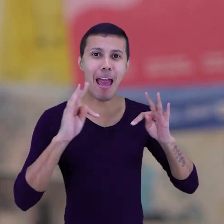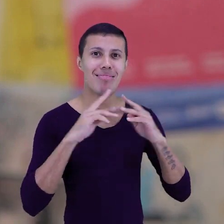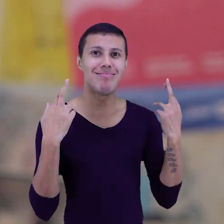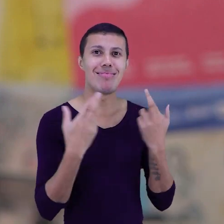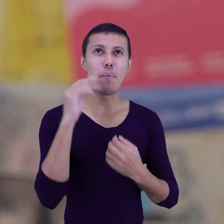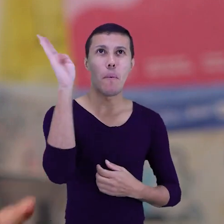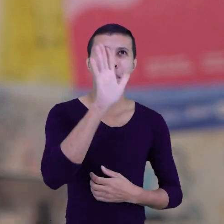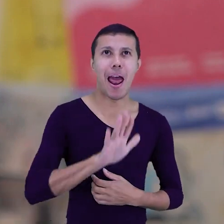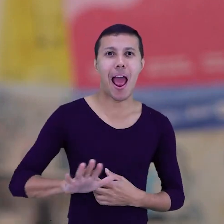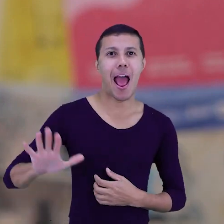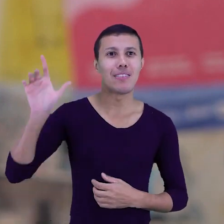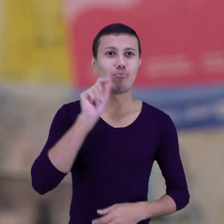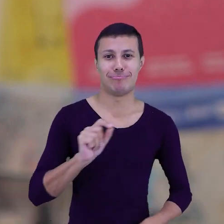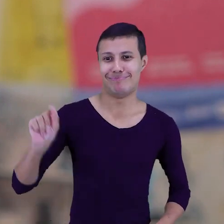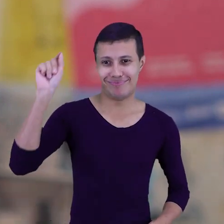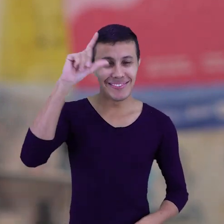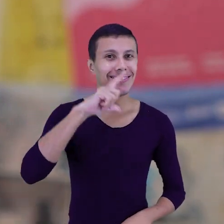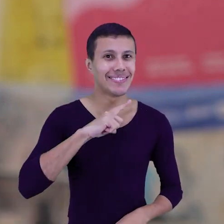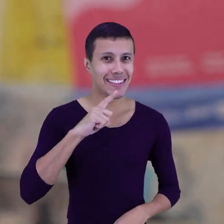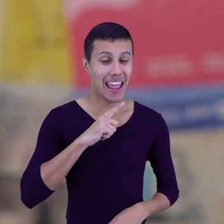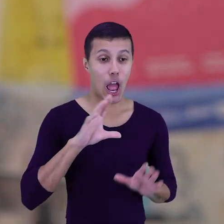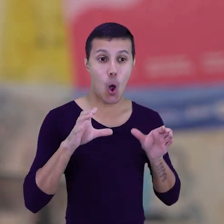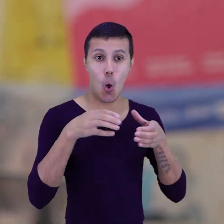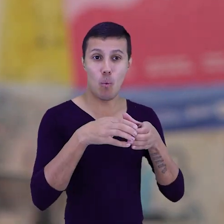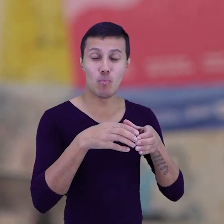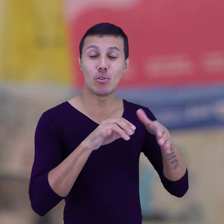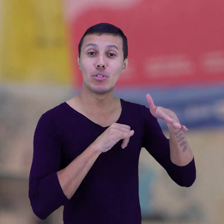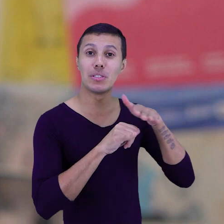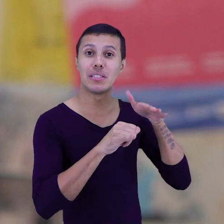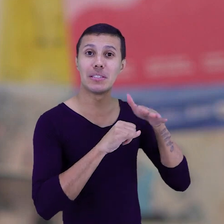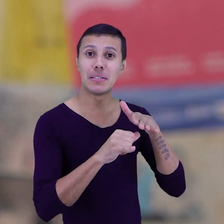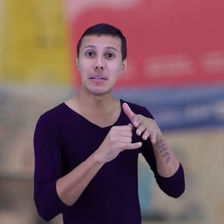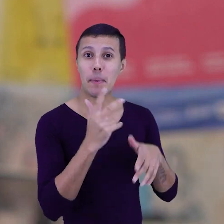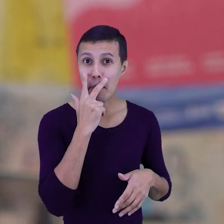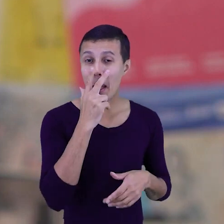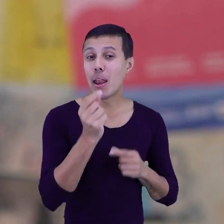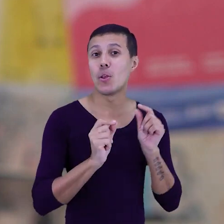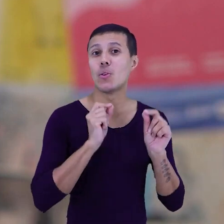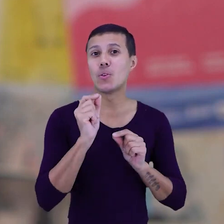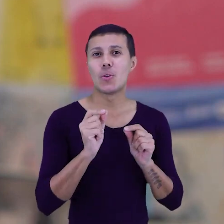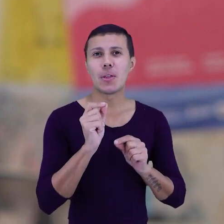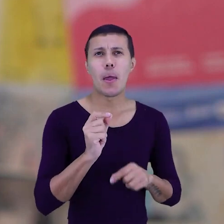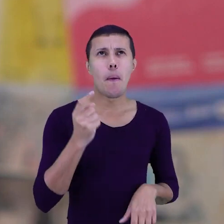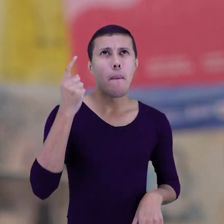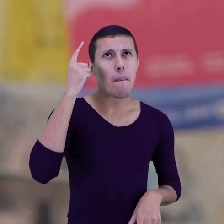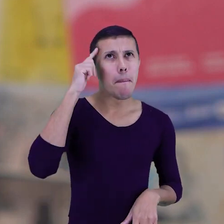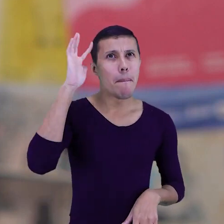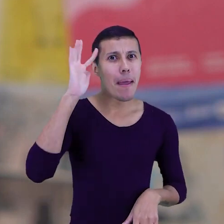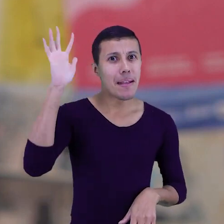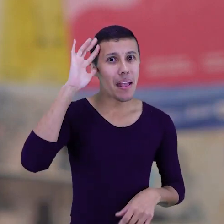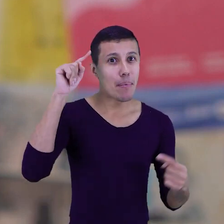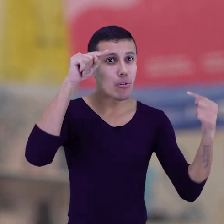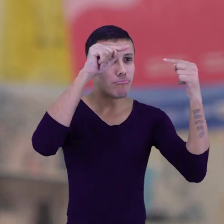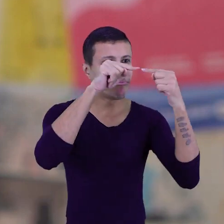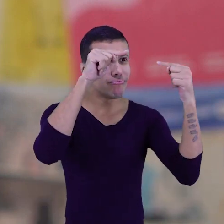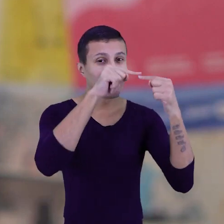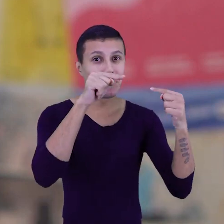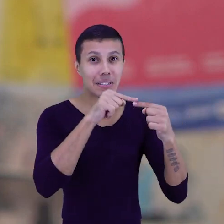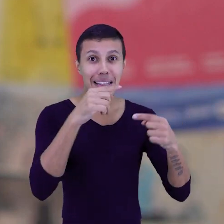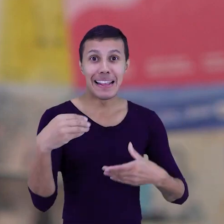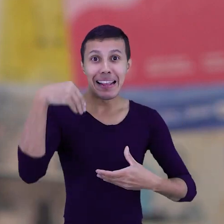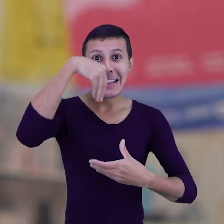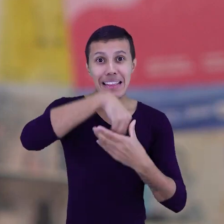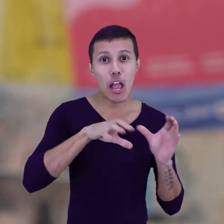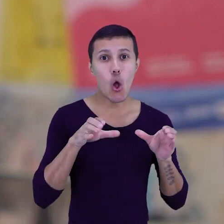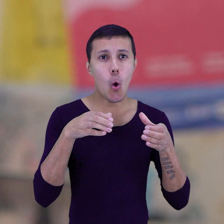a minha tribo espalhada pelo Brasil. Então são as comunidades startups. Porque é muito semelhante o pensamento e as pessoas que você vai encontrar